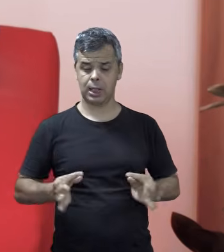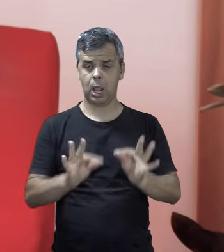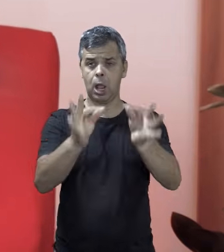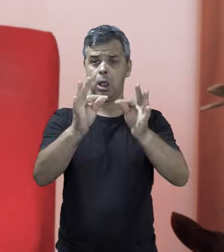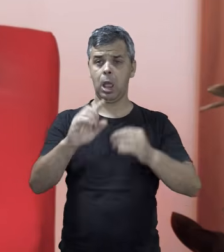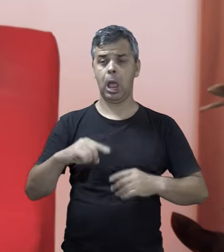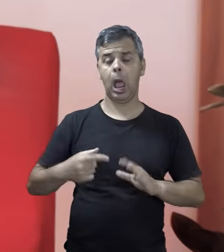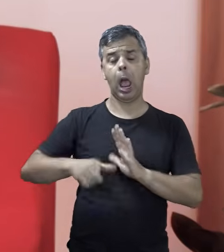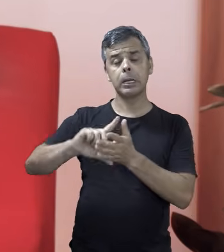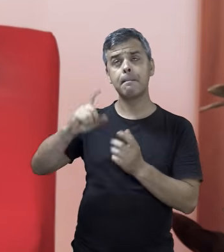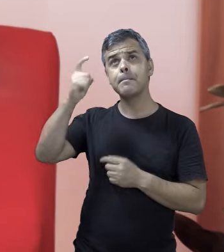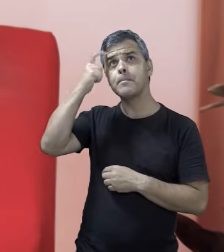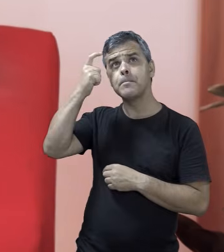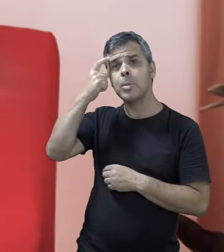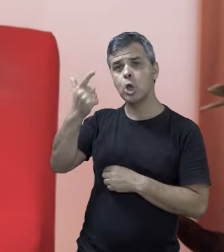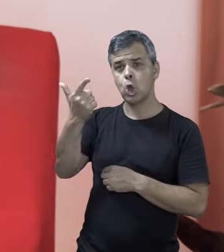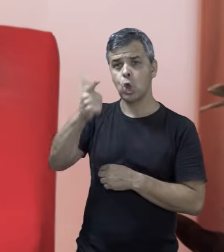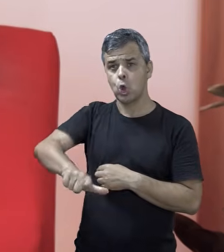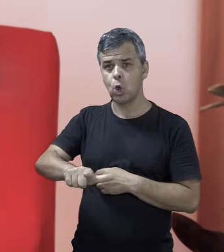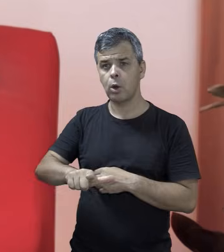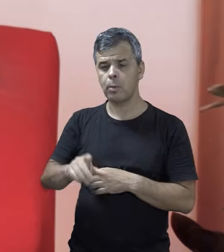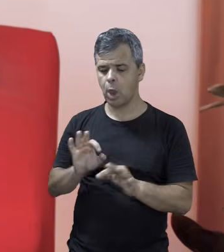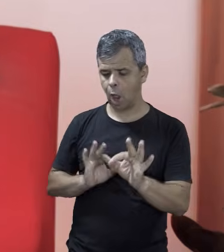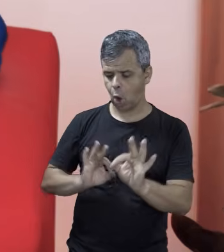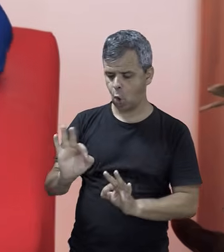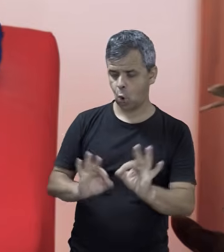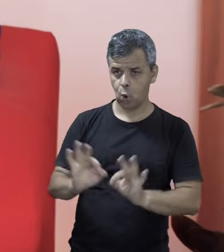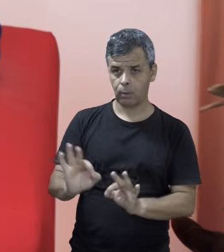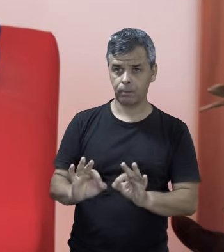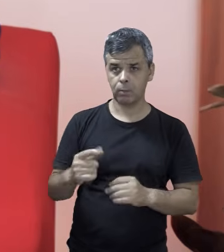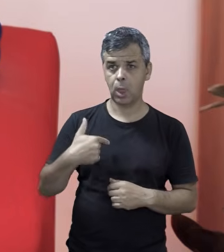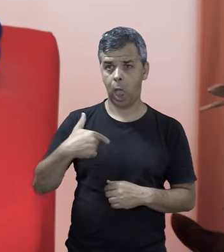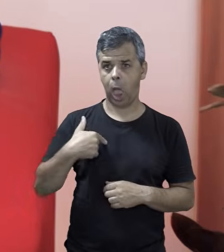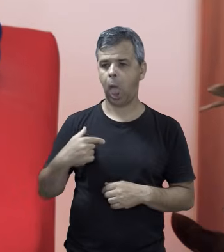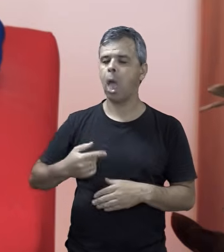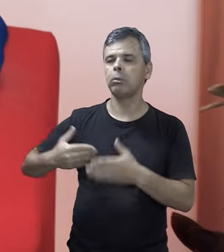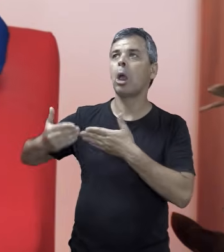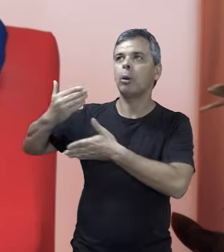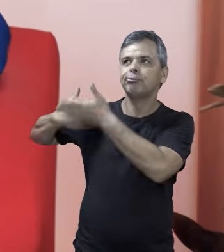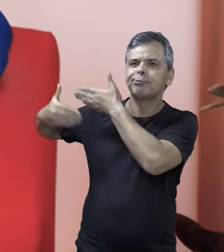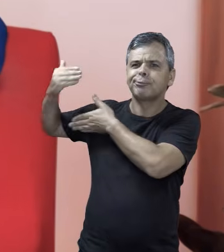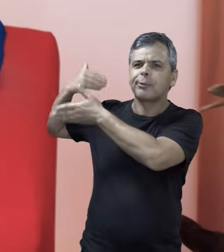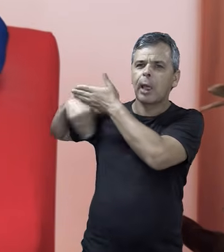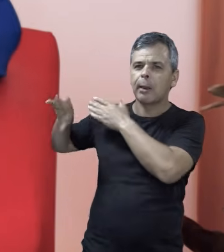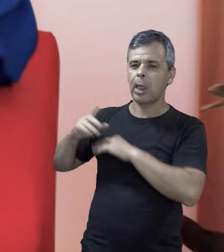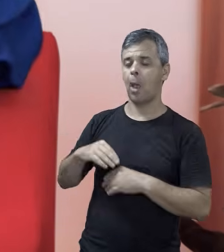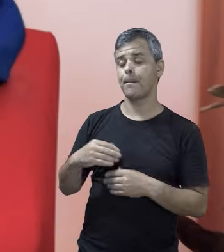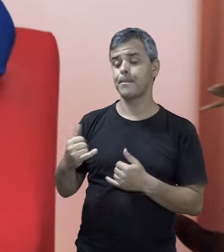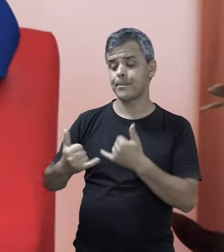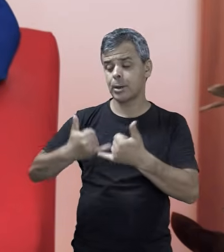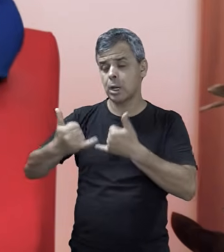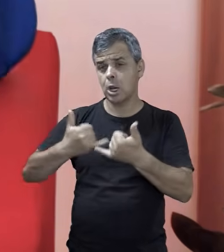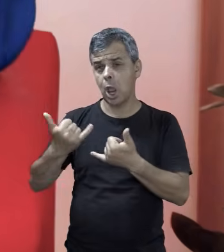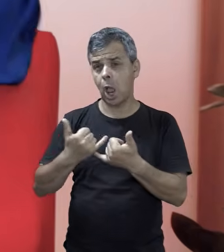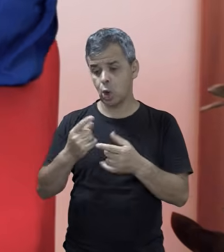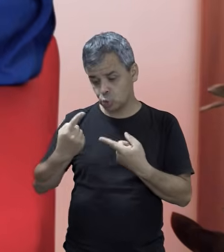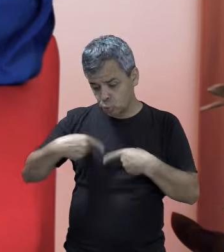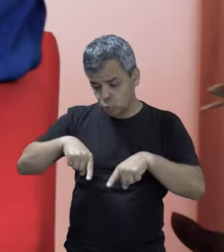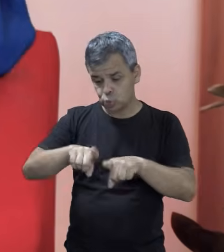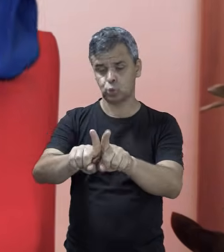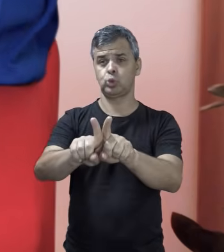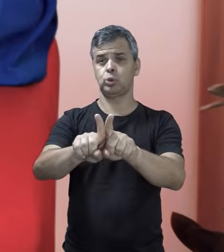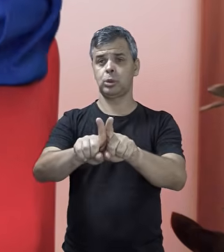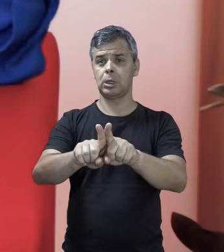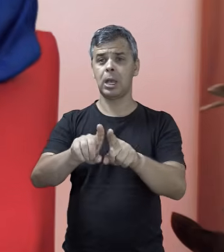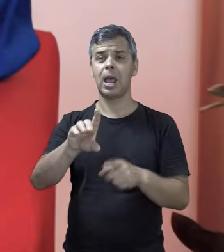a gente repensar a nossa maneira de organizar. Eu que sou de uma outra geração, e eu fico brincando isso, que eu tô junto com o